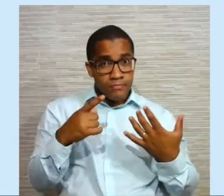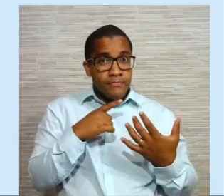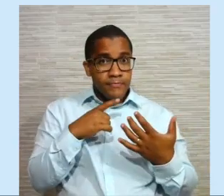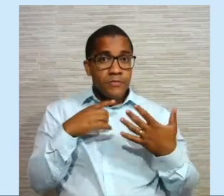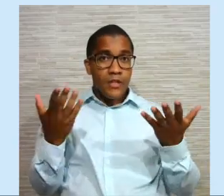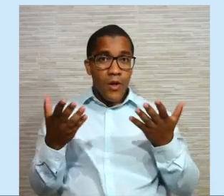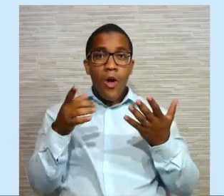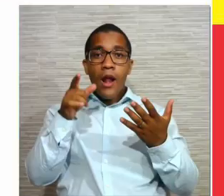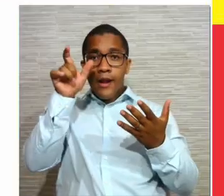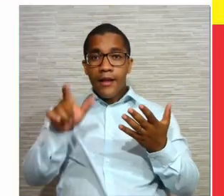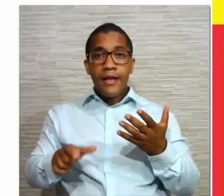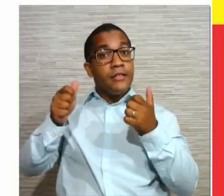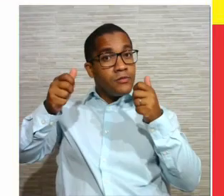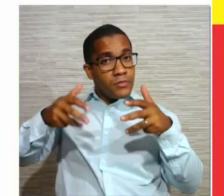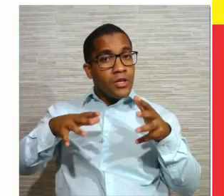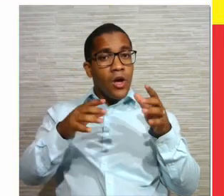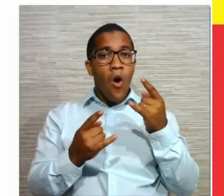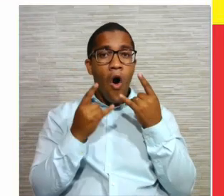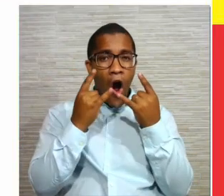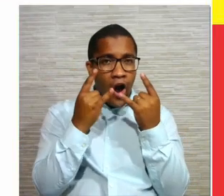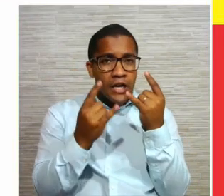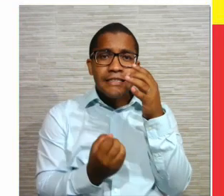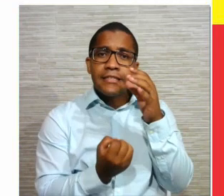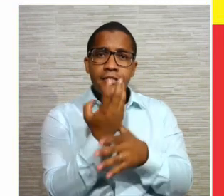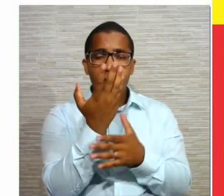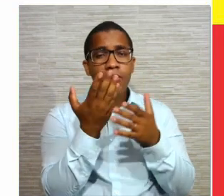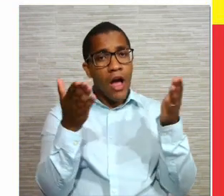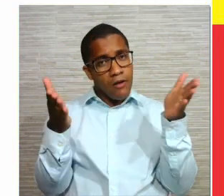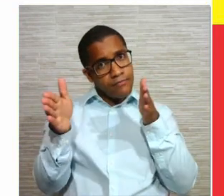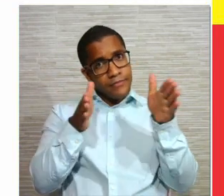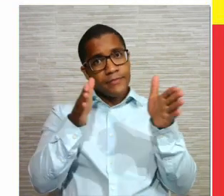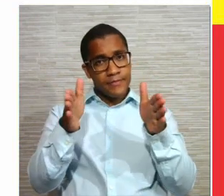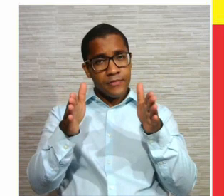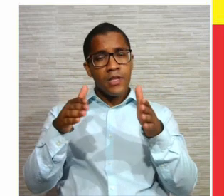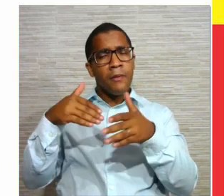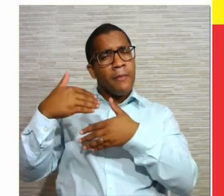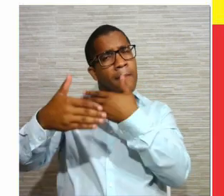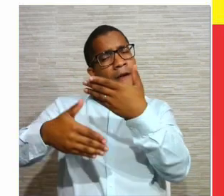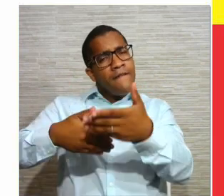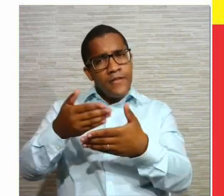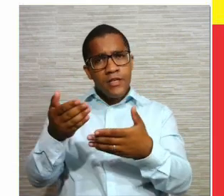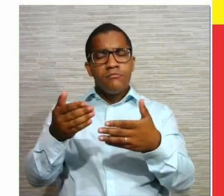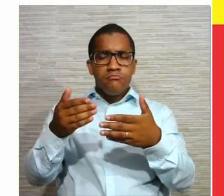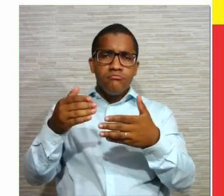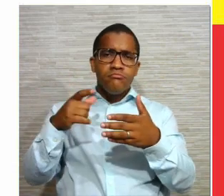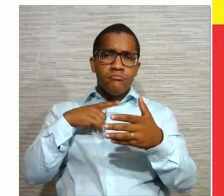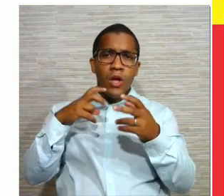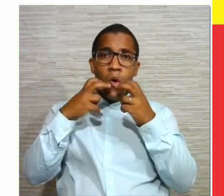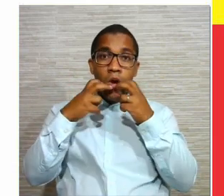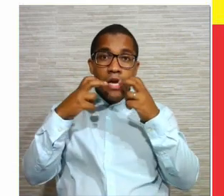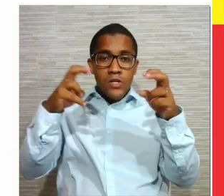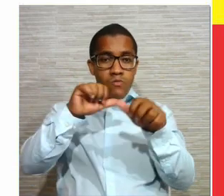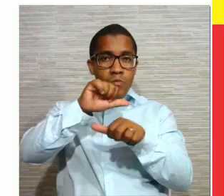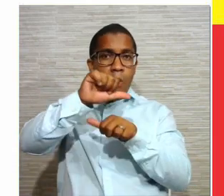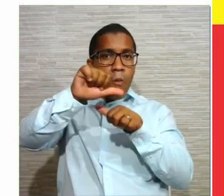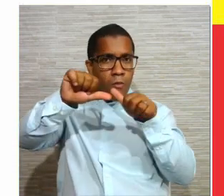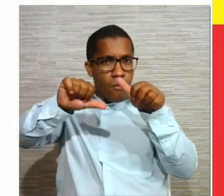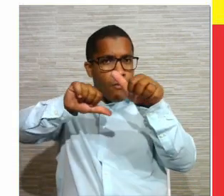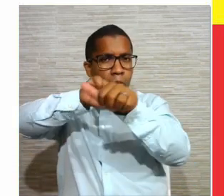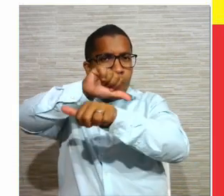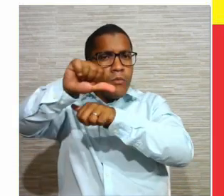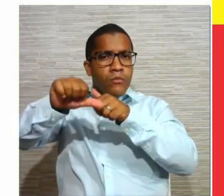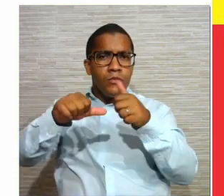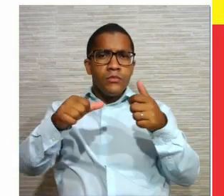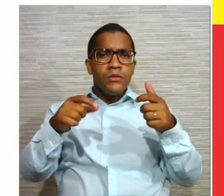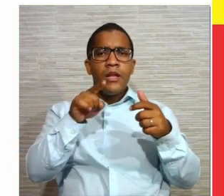nesse momento. Então, passou o tempo, né, e esse grito ele vai assumindo novas formas, servindo